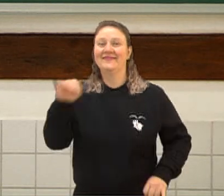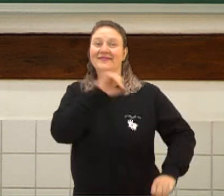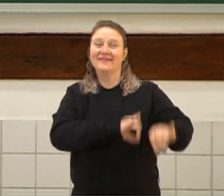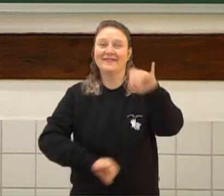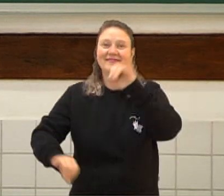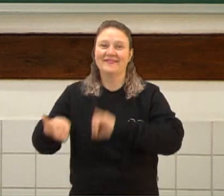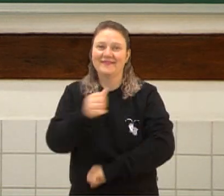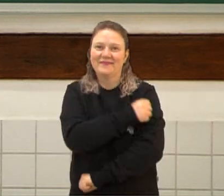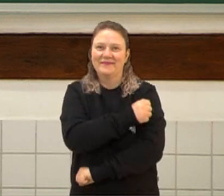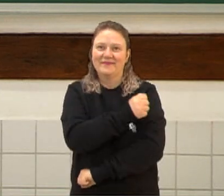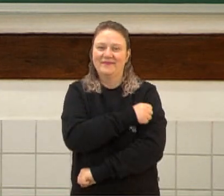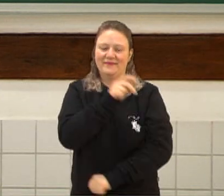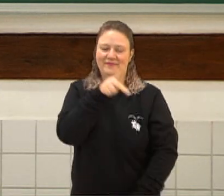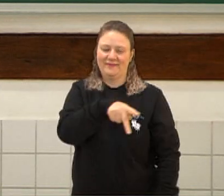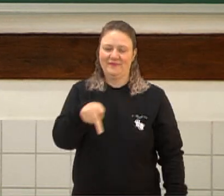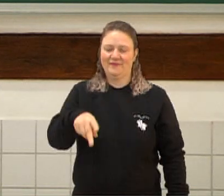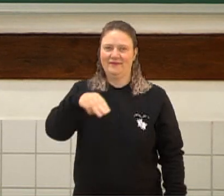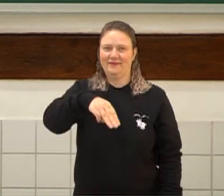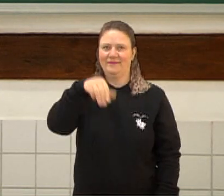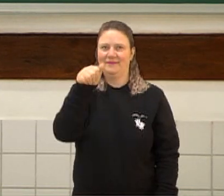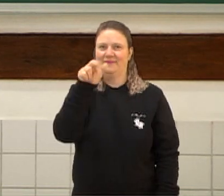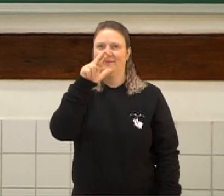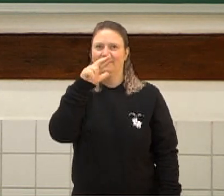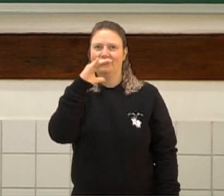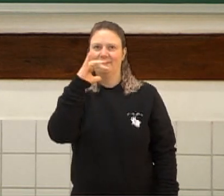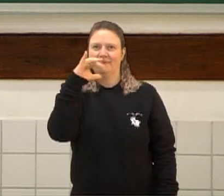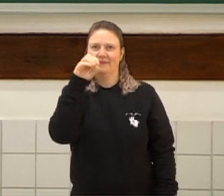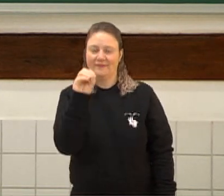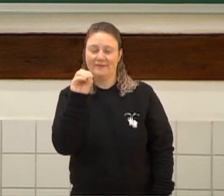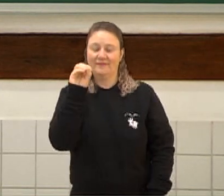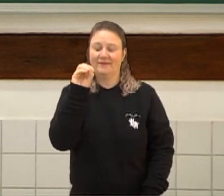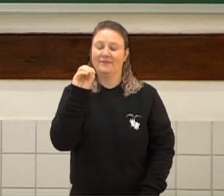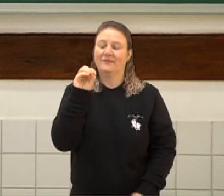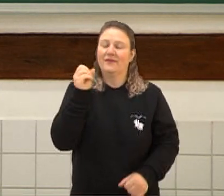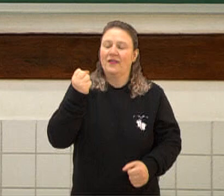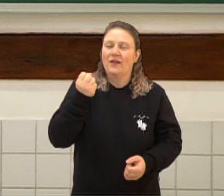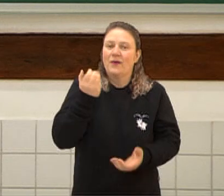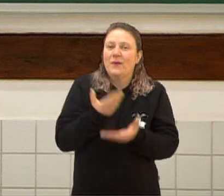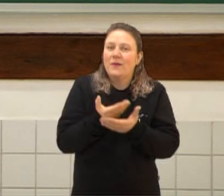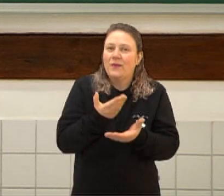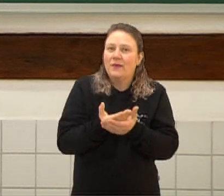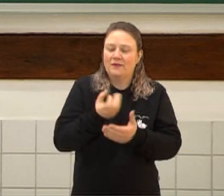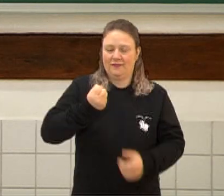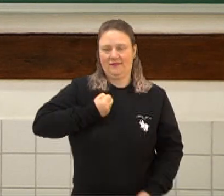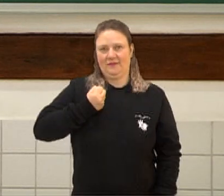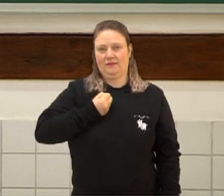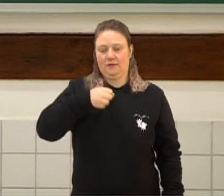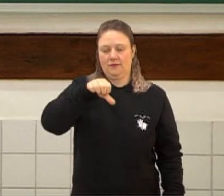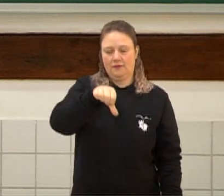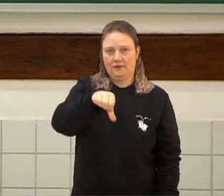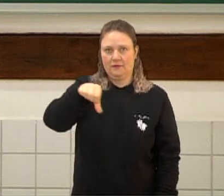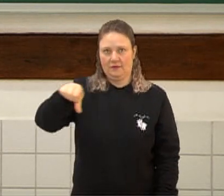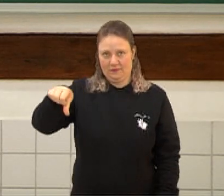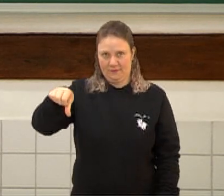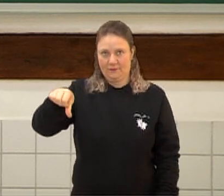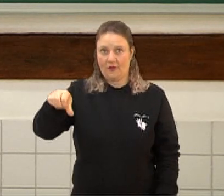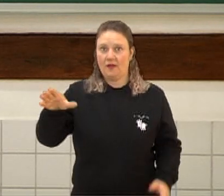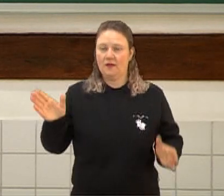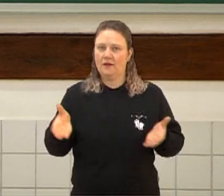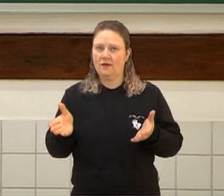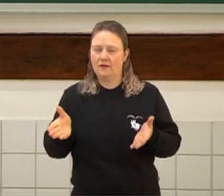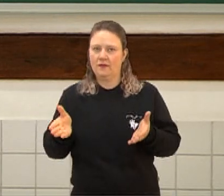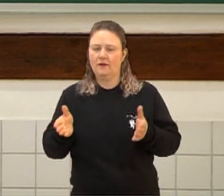Olá, turma. Professor Márcio aqui novamente com vocês, na nossa aula de número 99, né? E trazendo de cara para